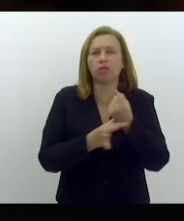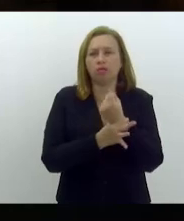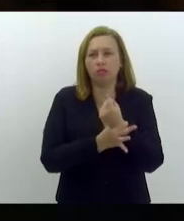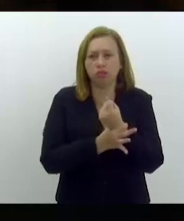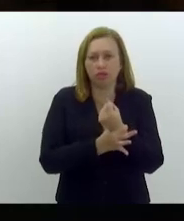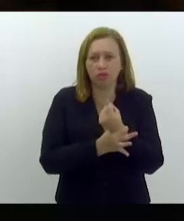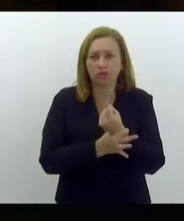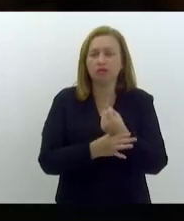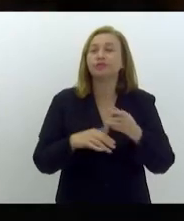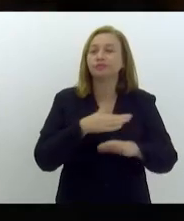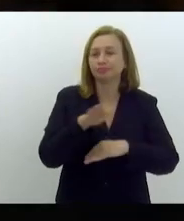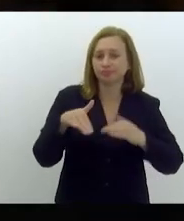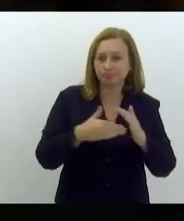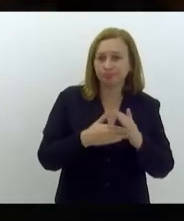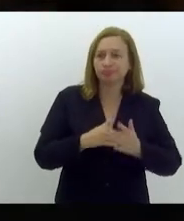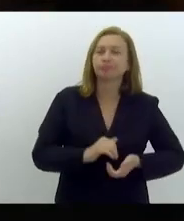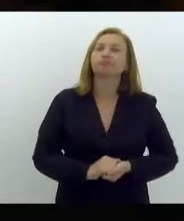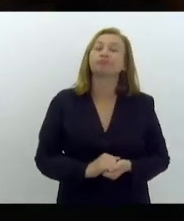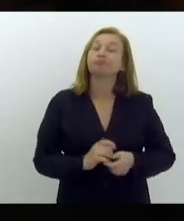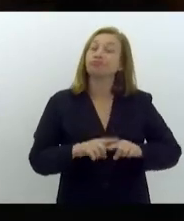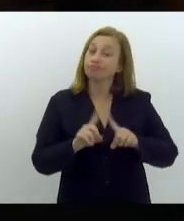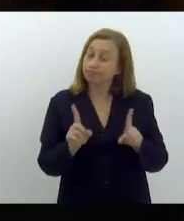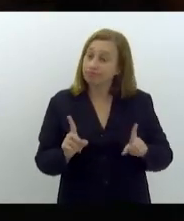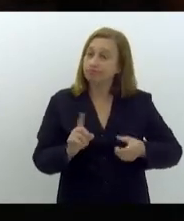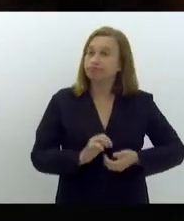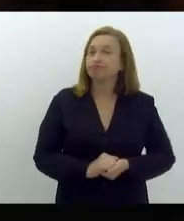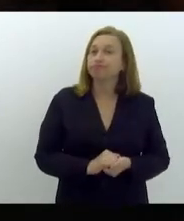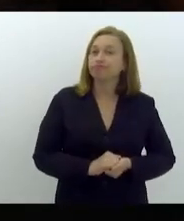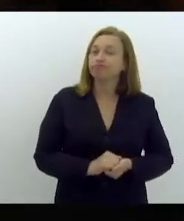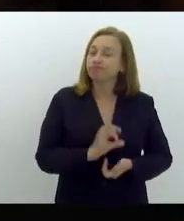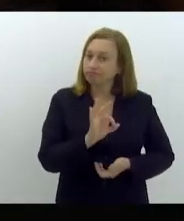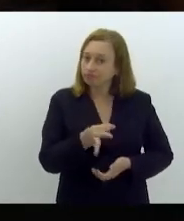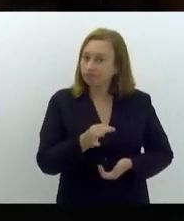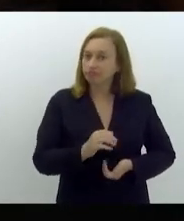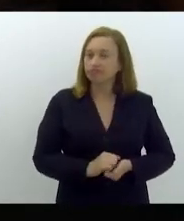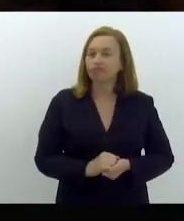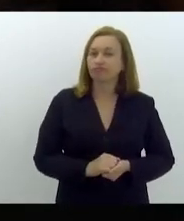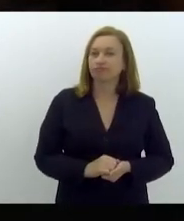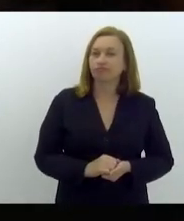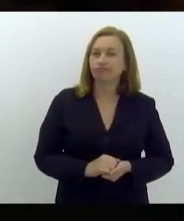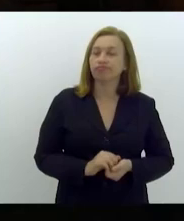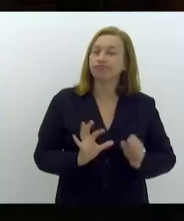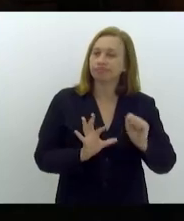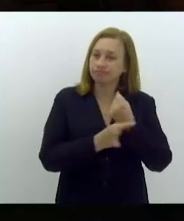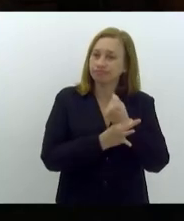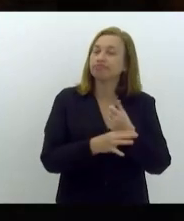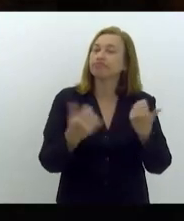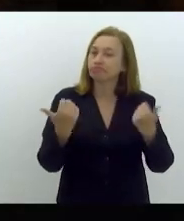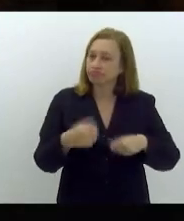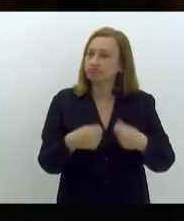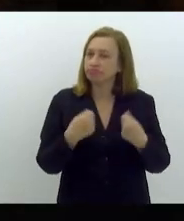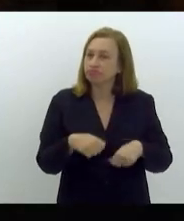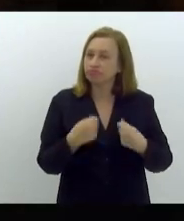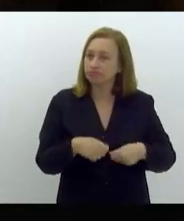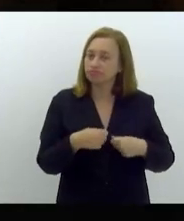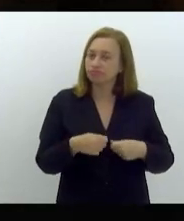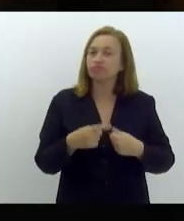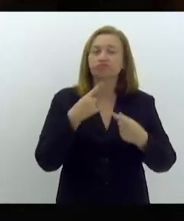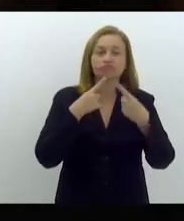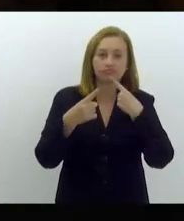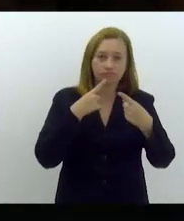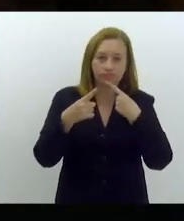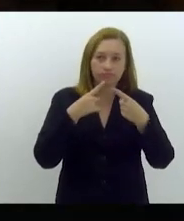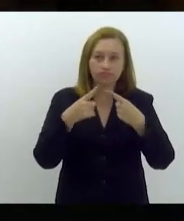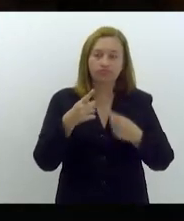a segurança de todos mas é óbvio que essa segurança ela precisa ser debatida